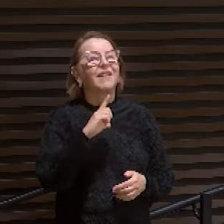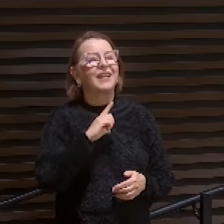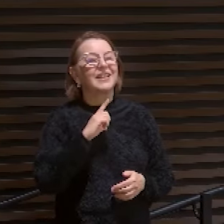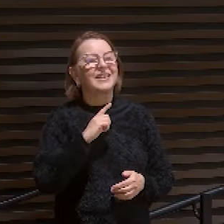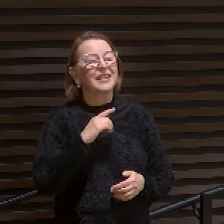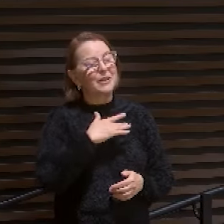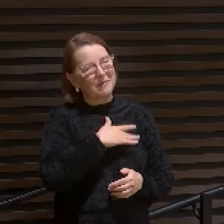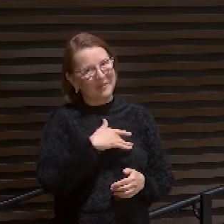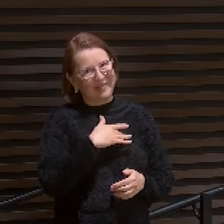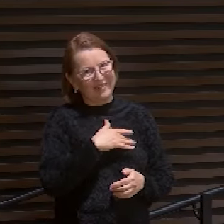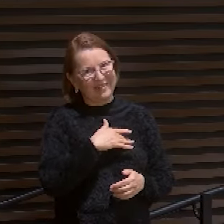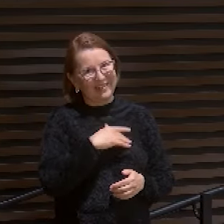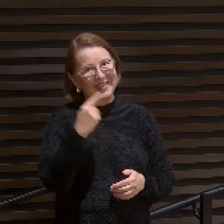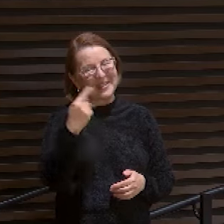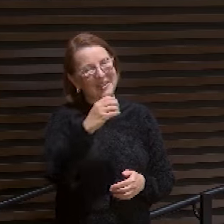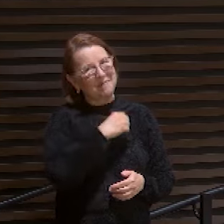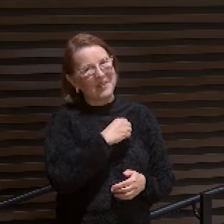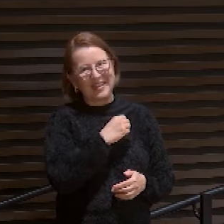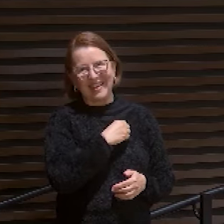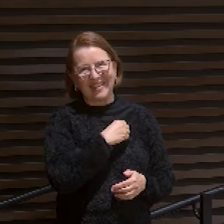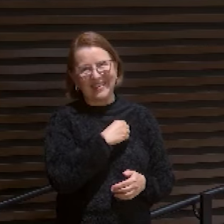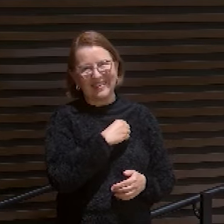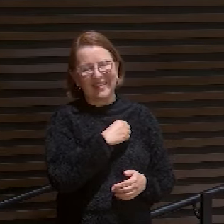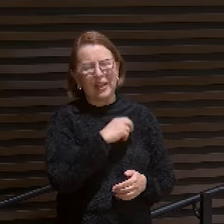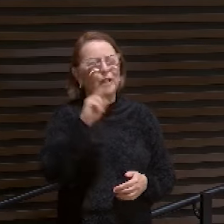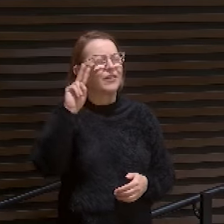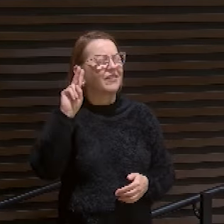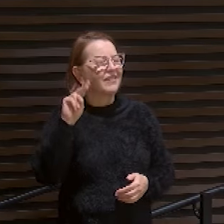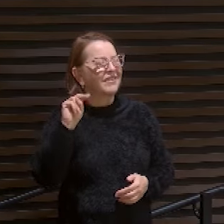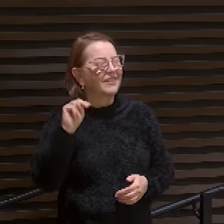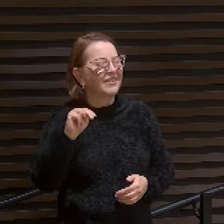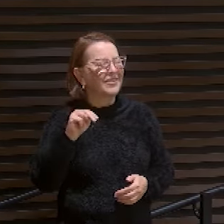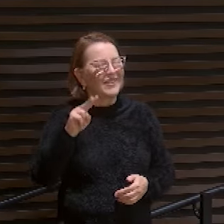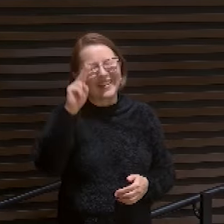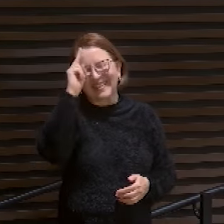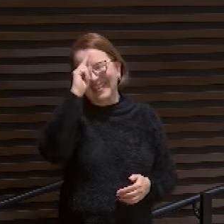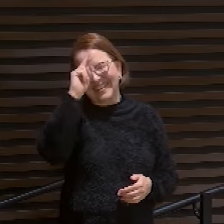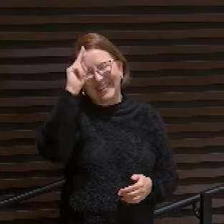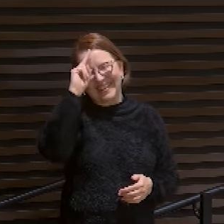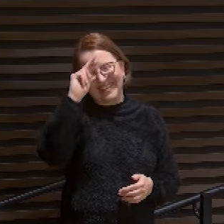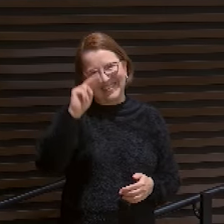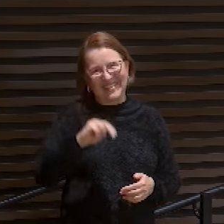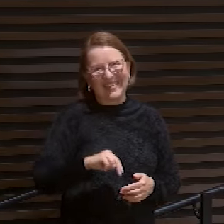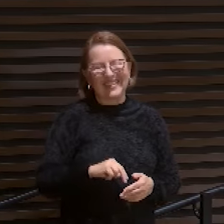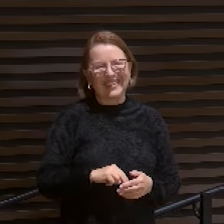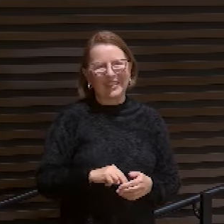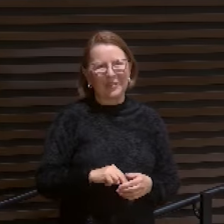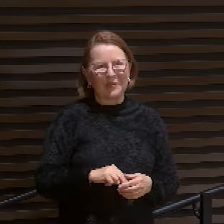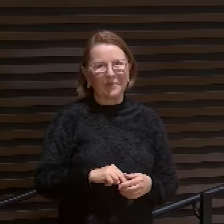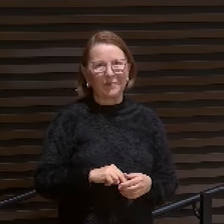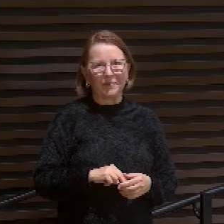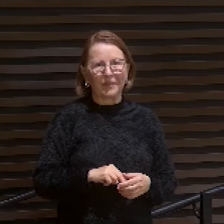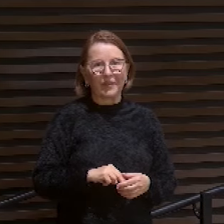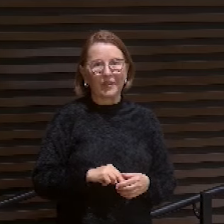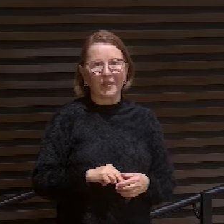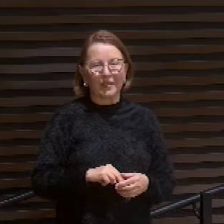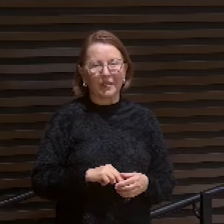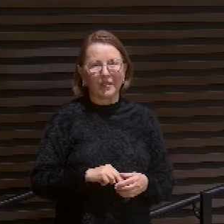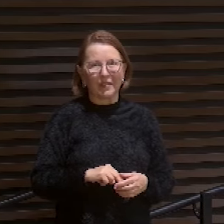e dos seus pecados jamais me lembrarei. Quando ele diz